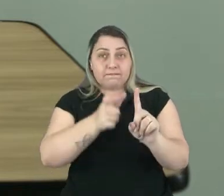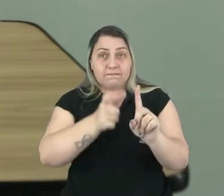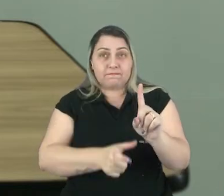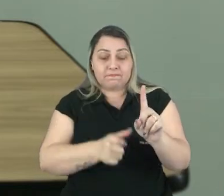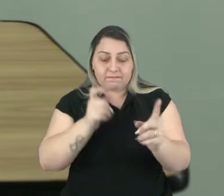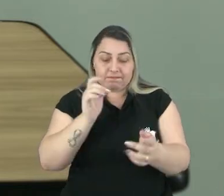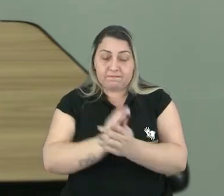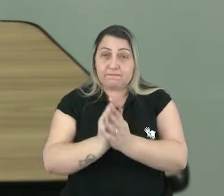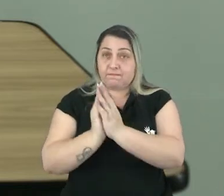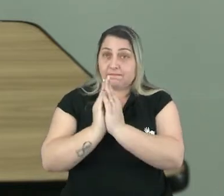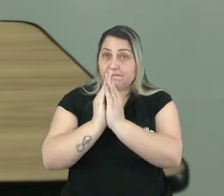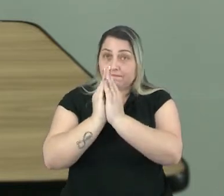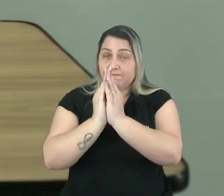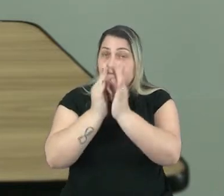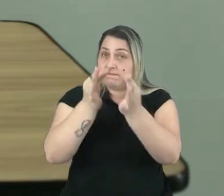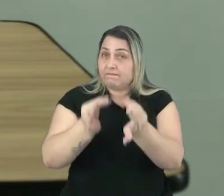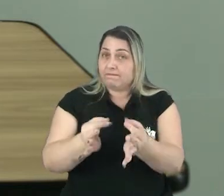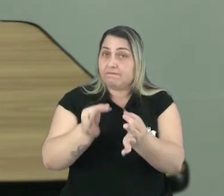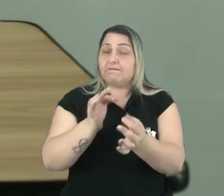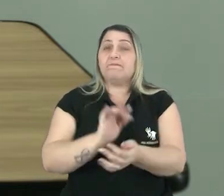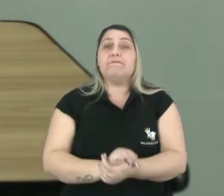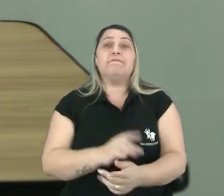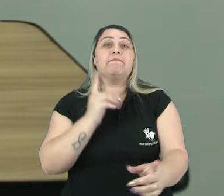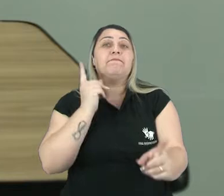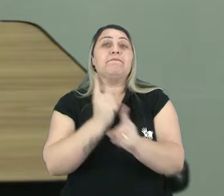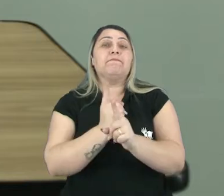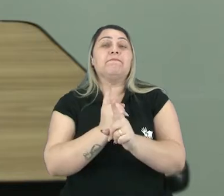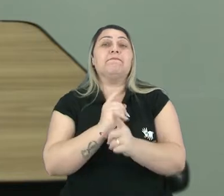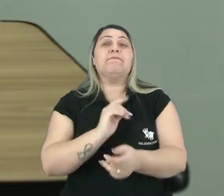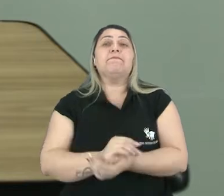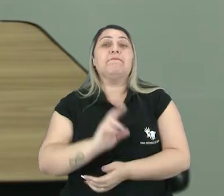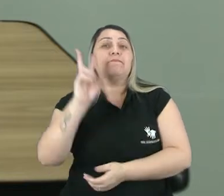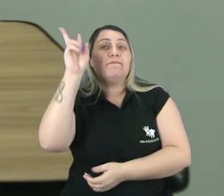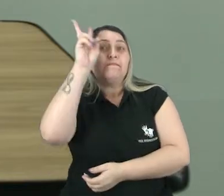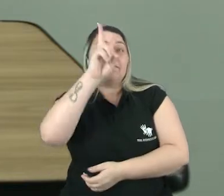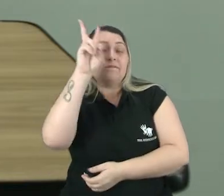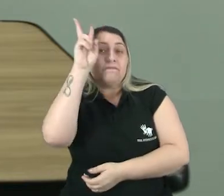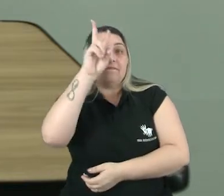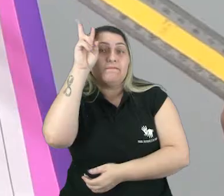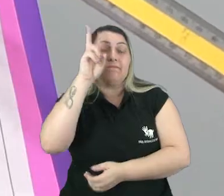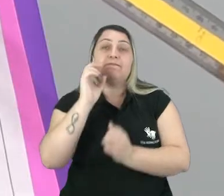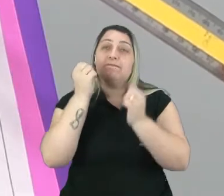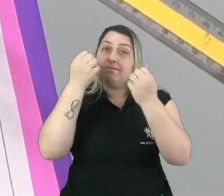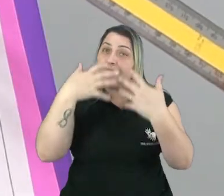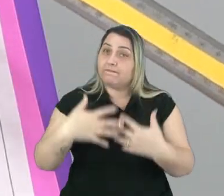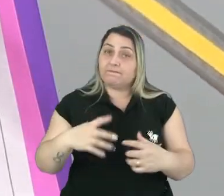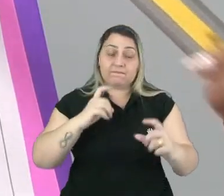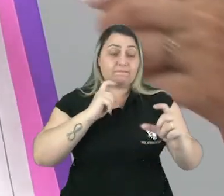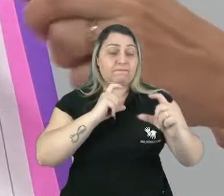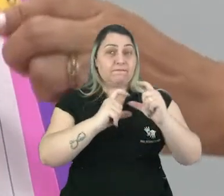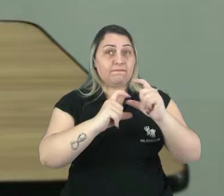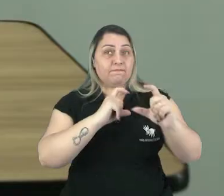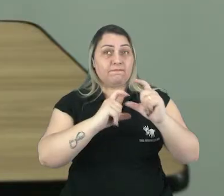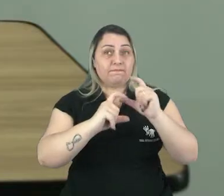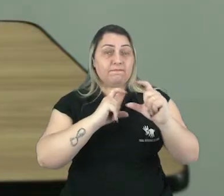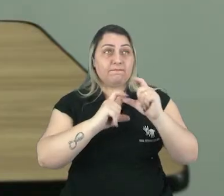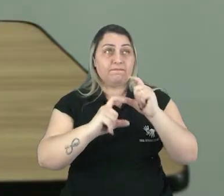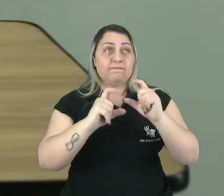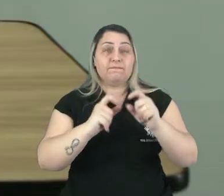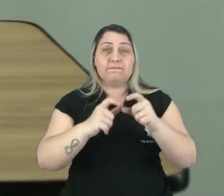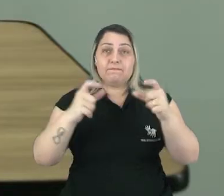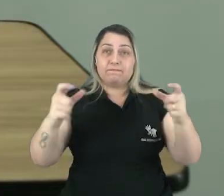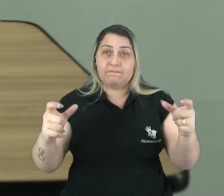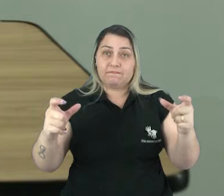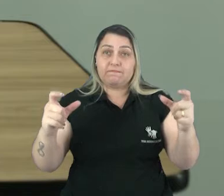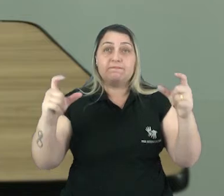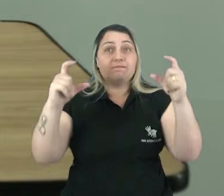em balão, certo? Encontramos a história toda contada em quadrinhos, quadrinhos